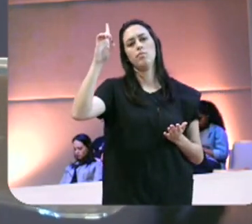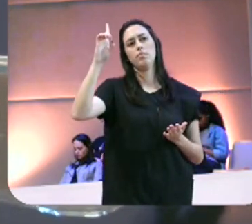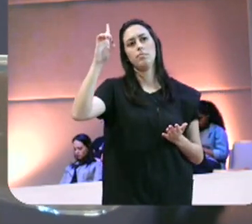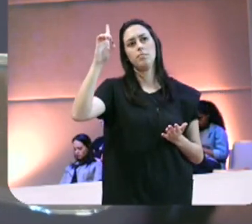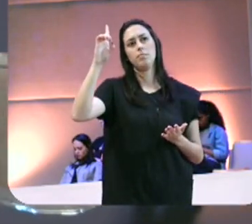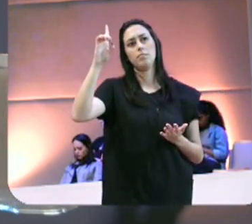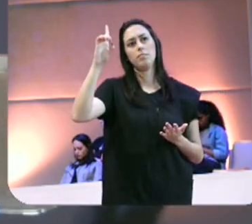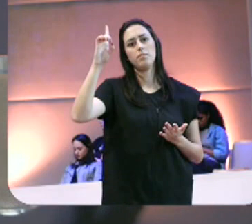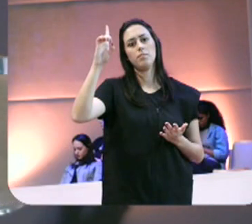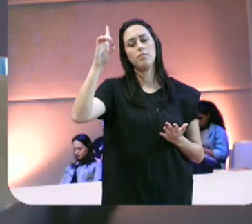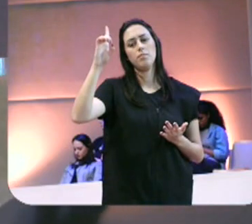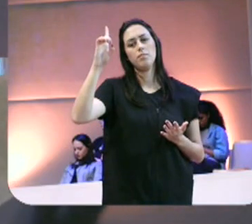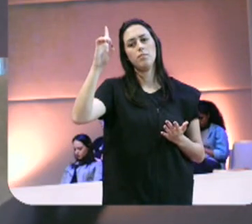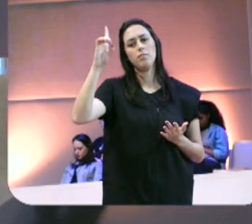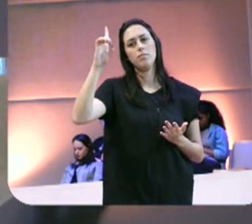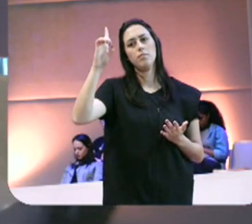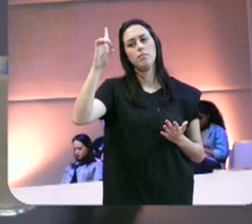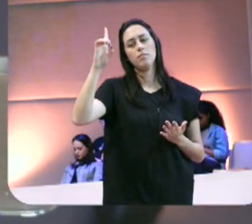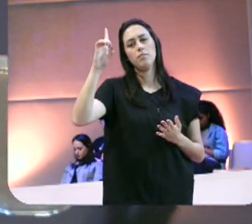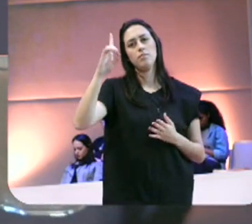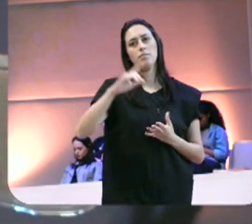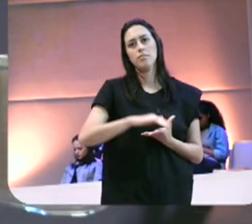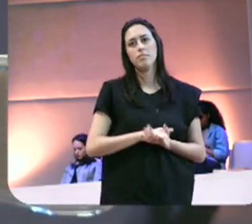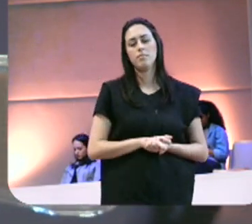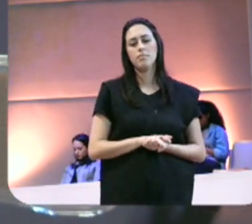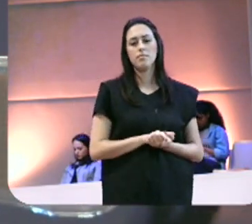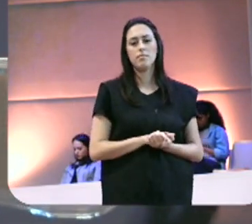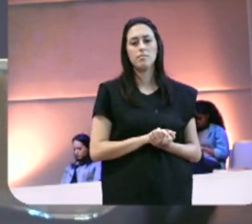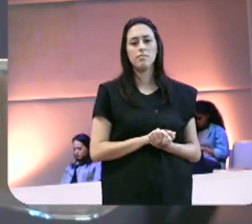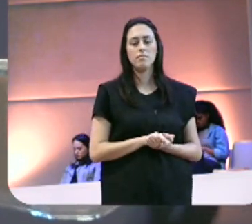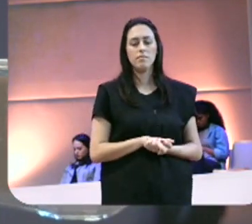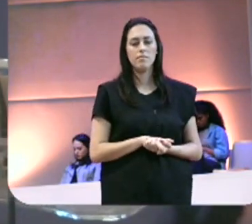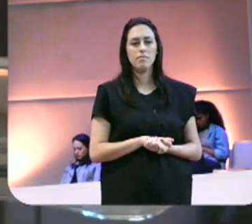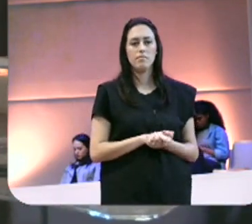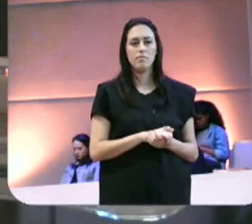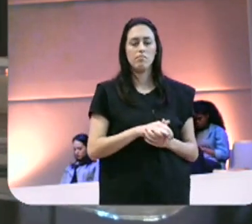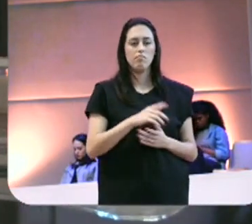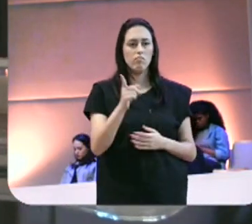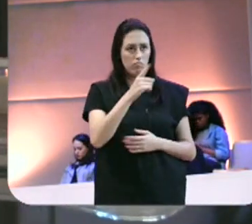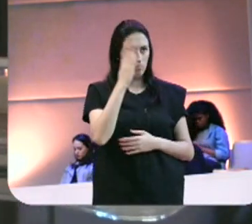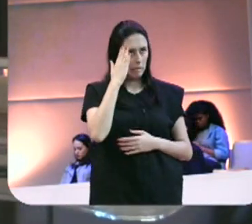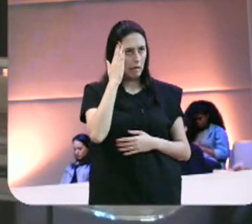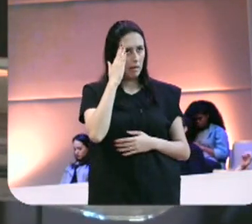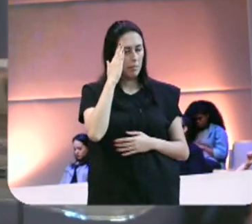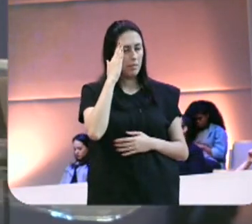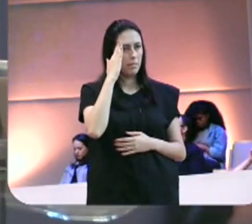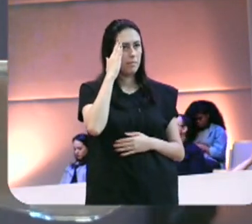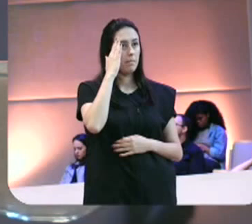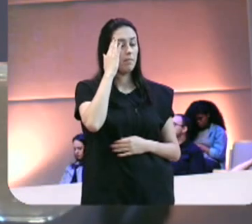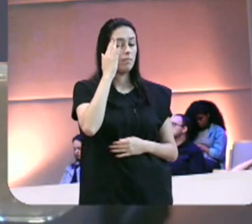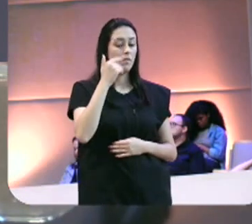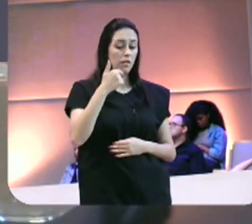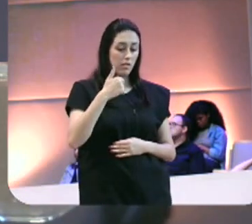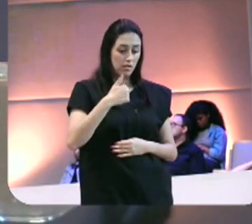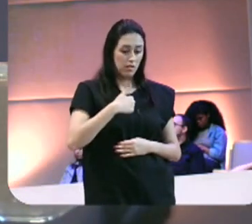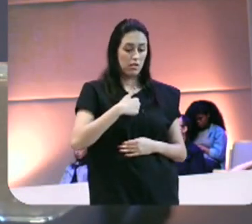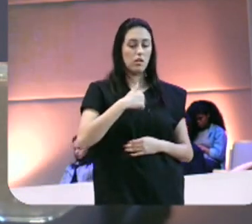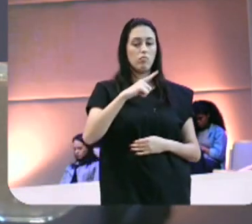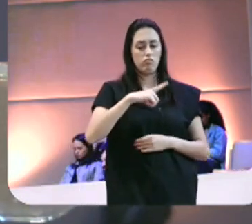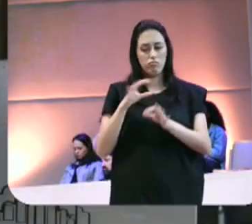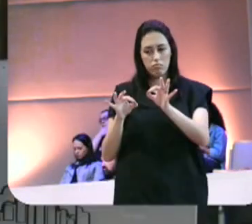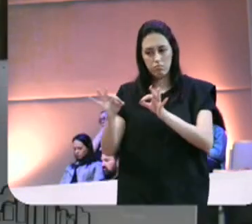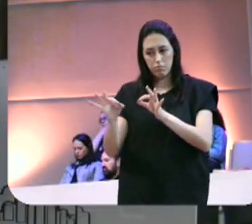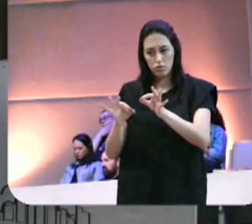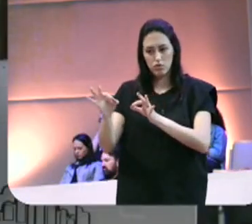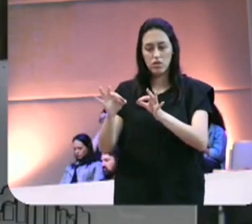Sabe, meus irmãos, eu tenho tido a oportunidade de conduzir a nossa igreja num movimento de discipulado.